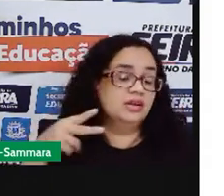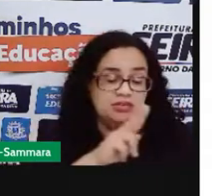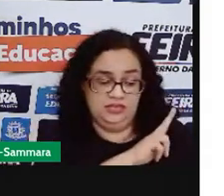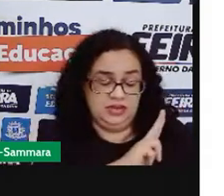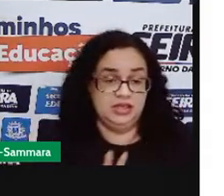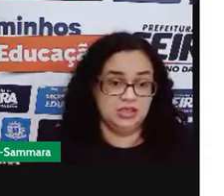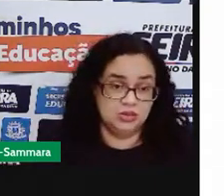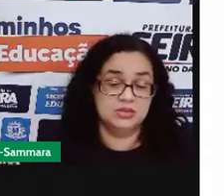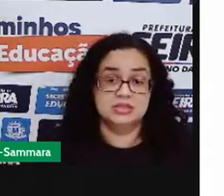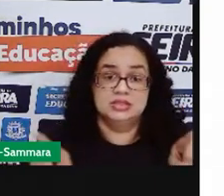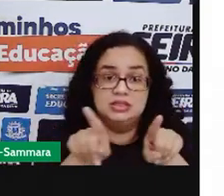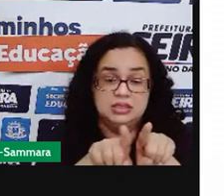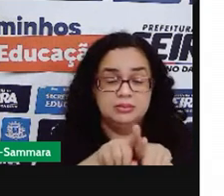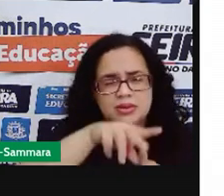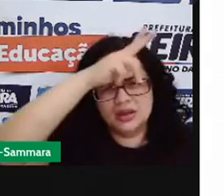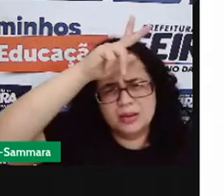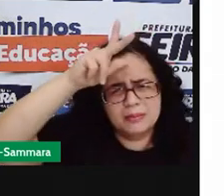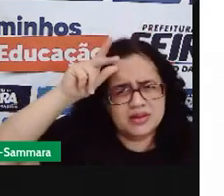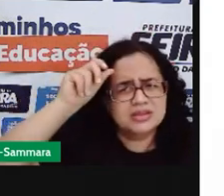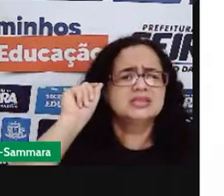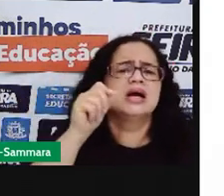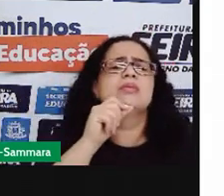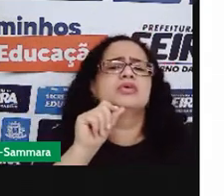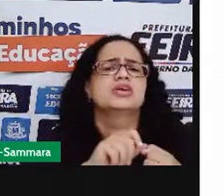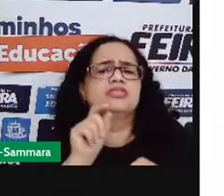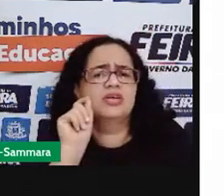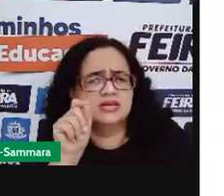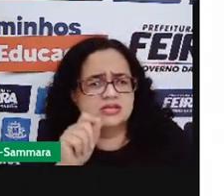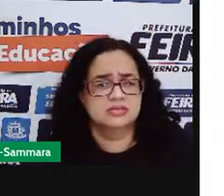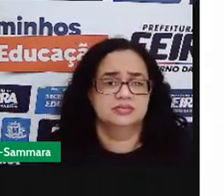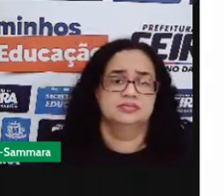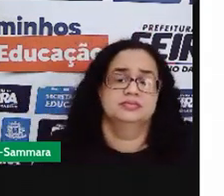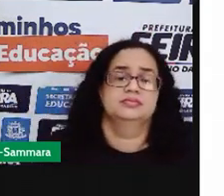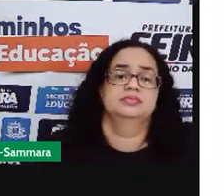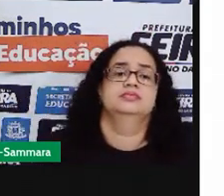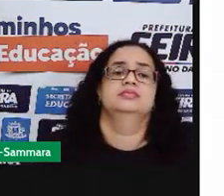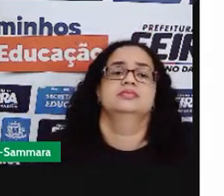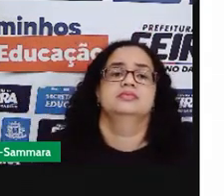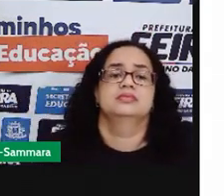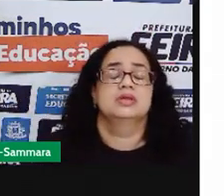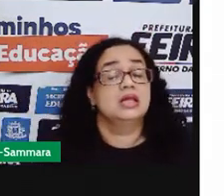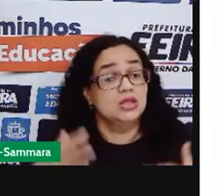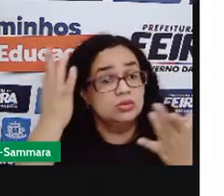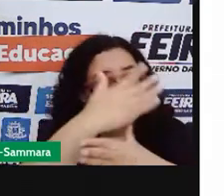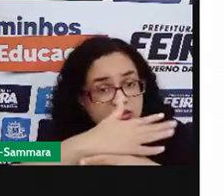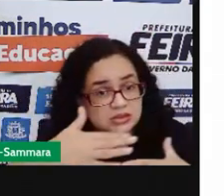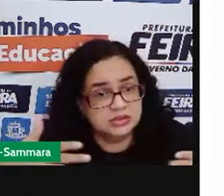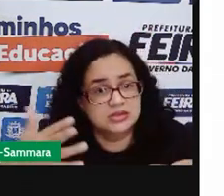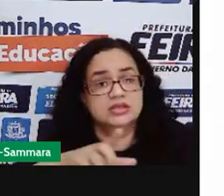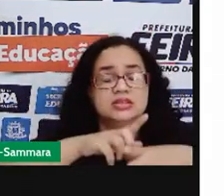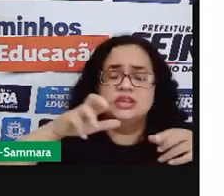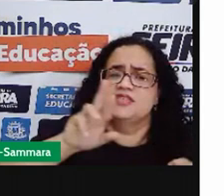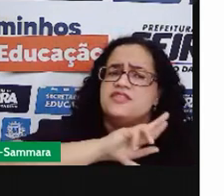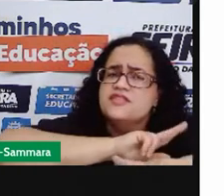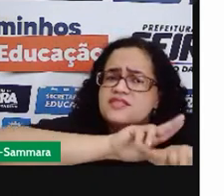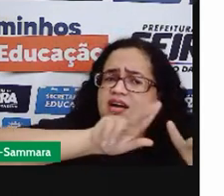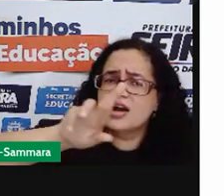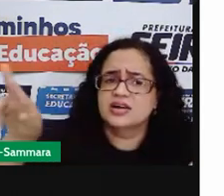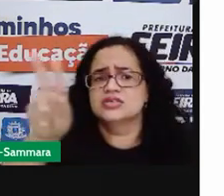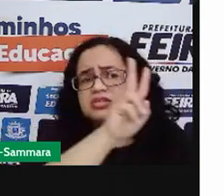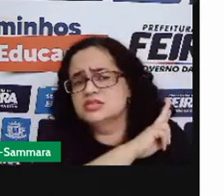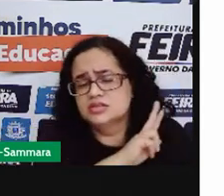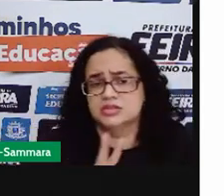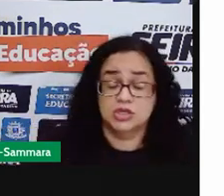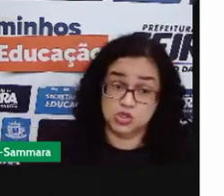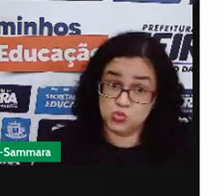e o prefeito. Você sabe o que eles fazem? A nossa cidade tem muitos vereadores e tem